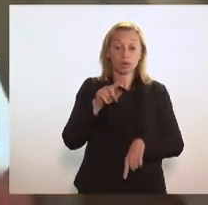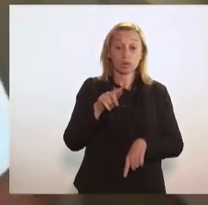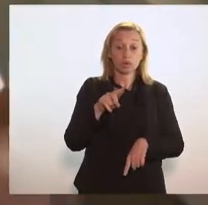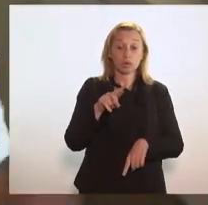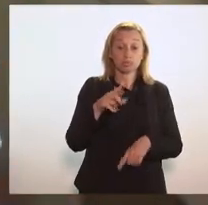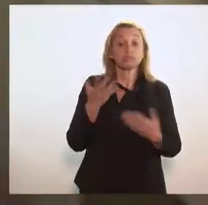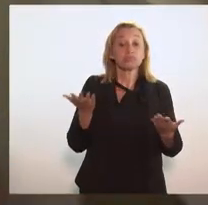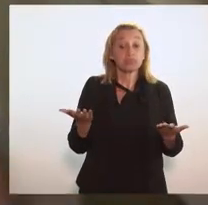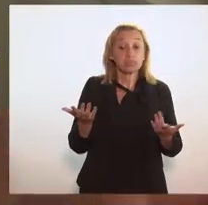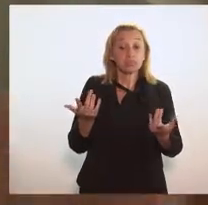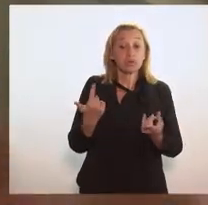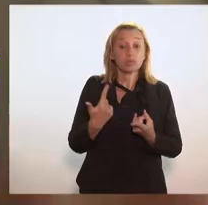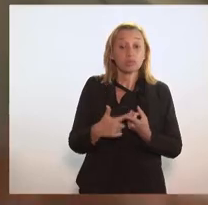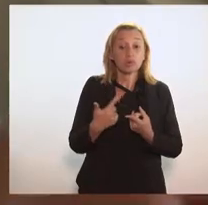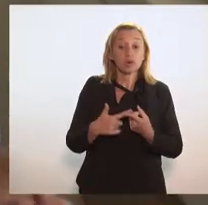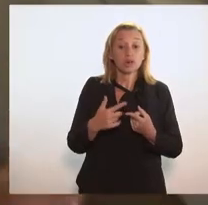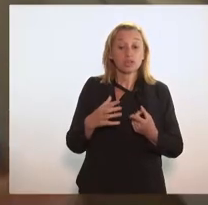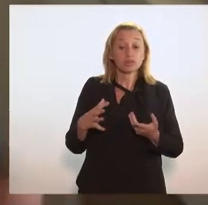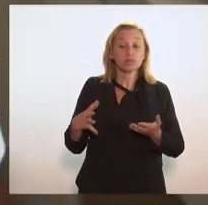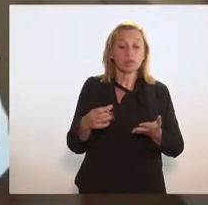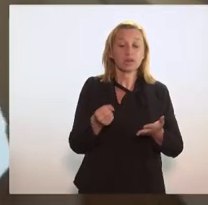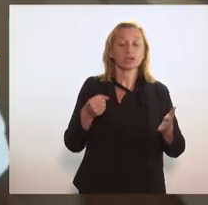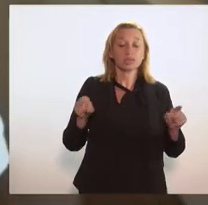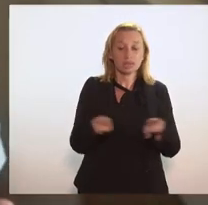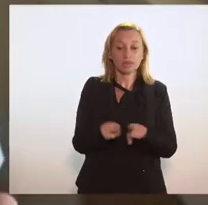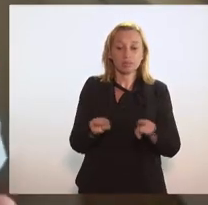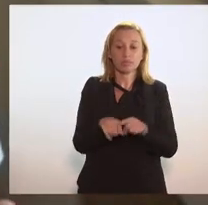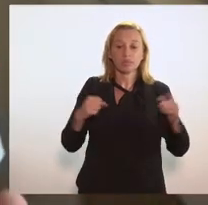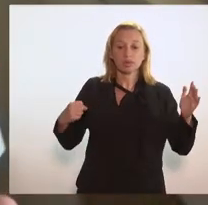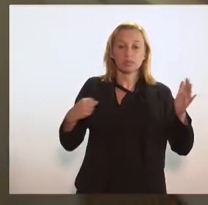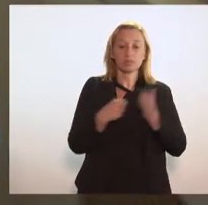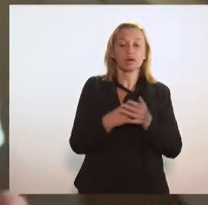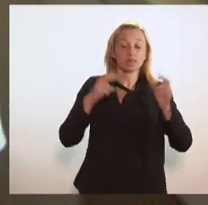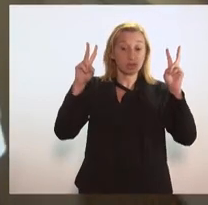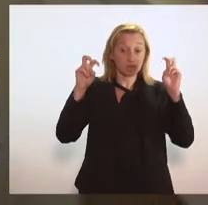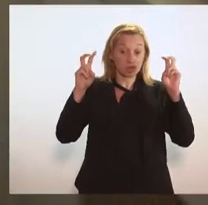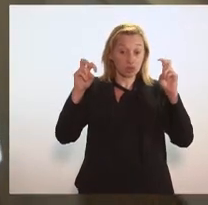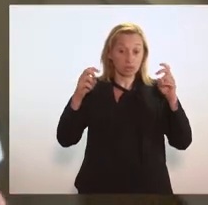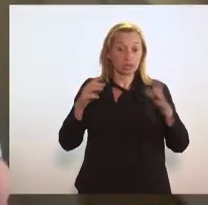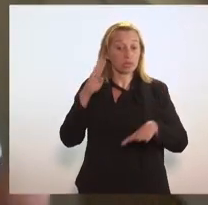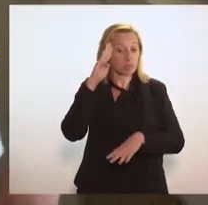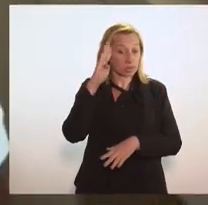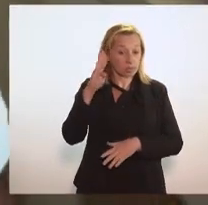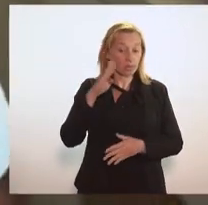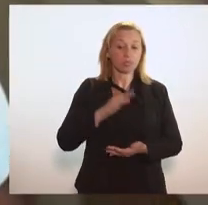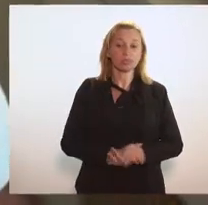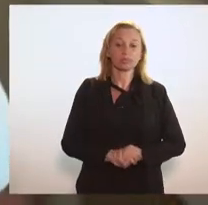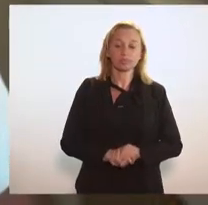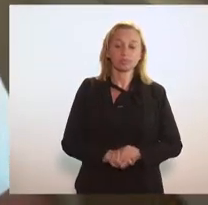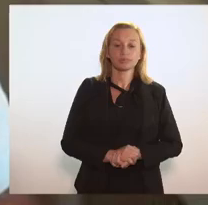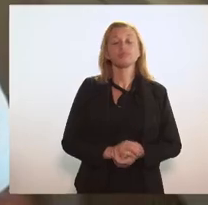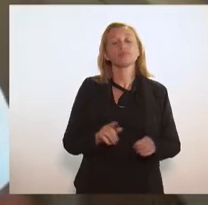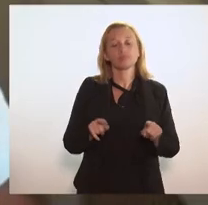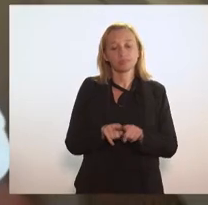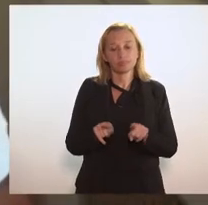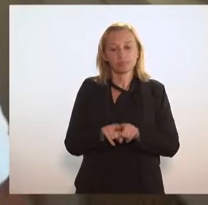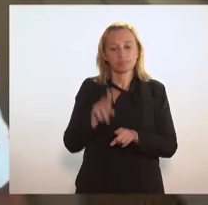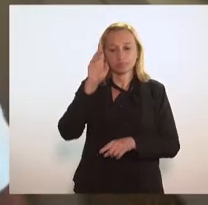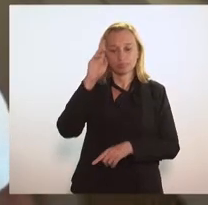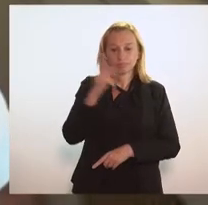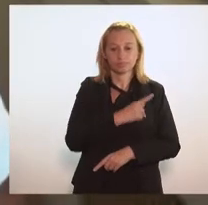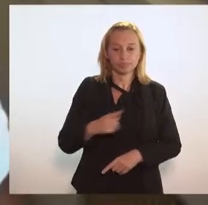não rodou Francisco para dar o impacto também nessa questão é uma questão fundamental Além do